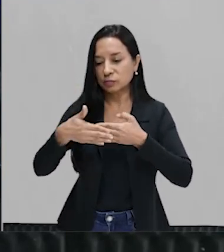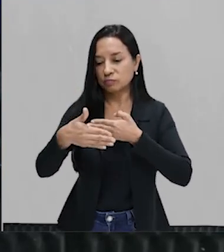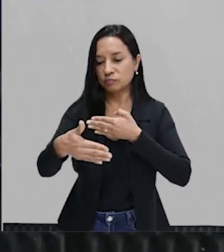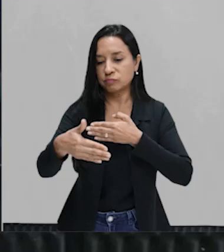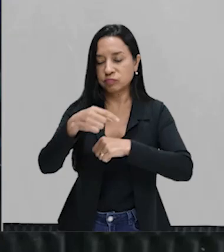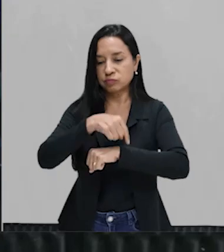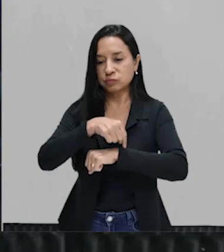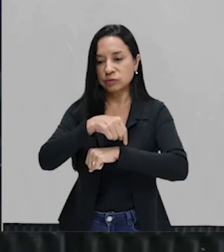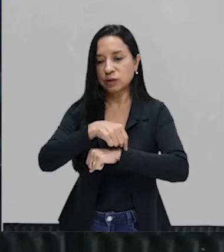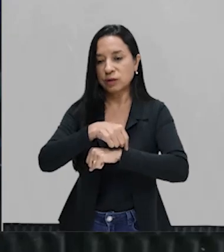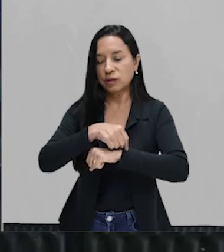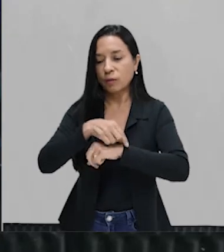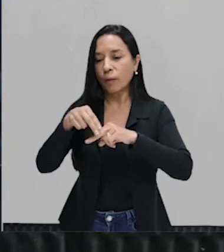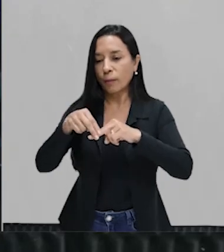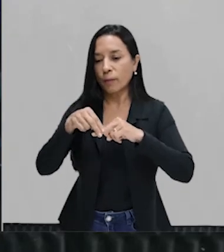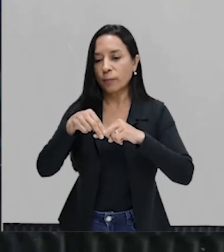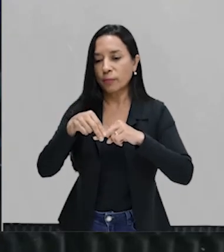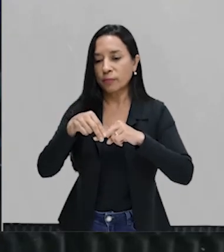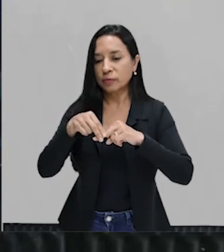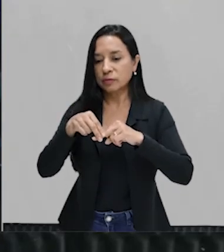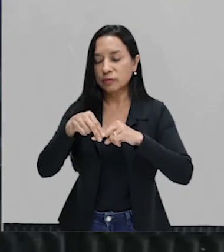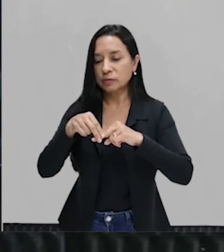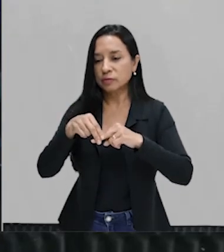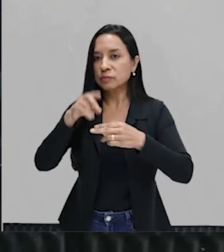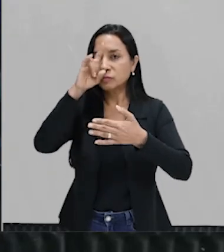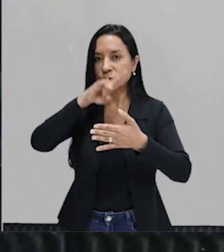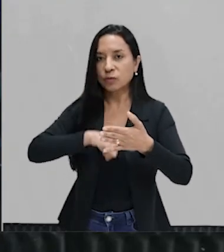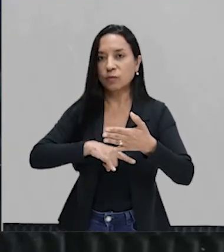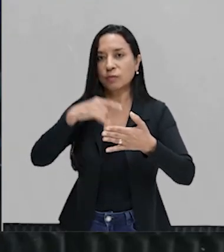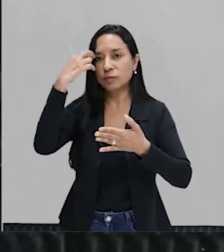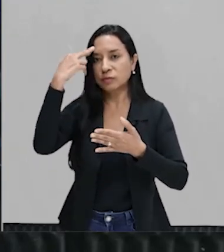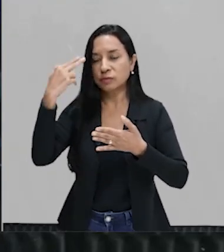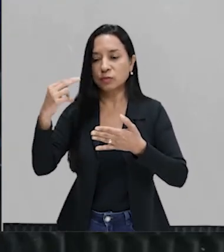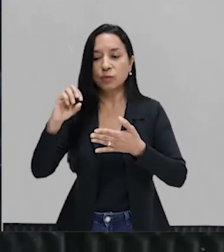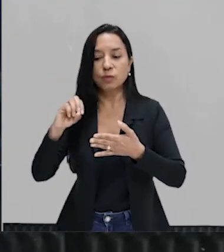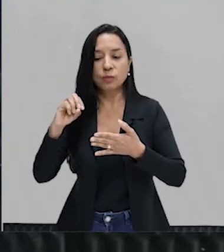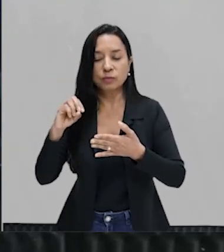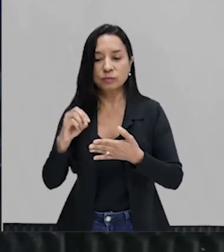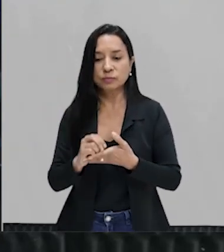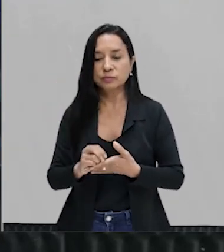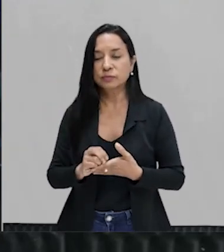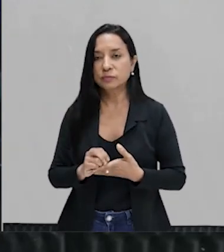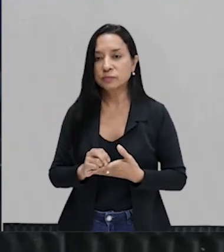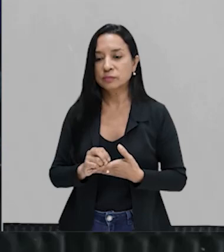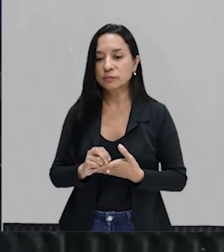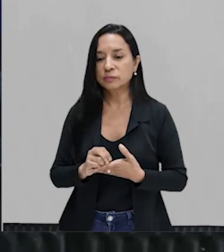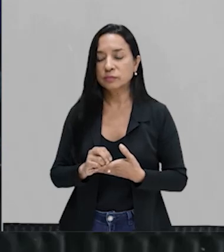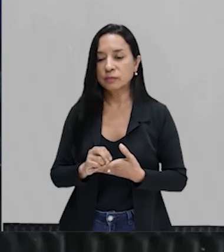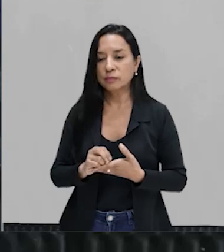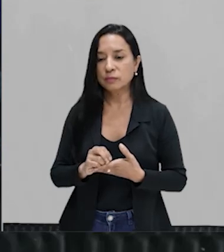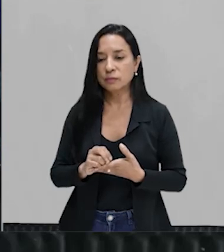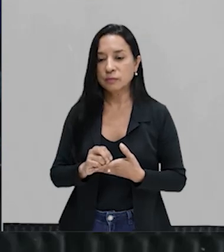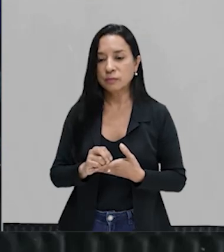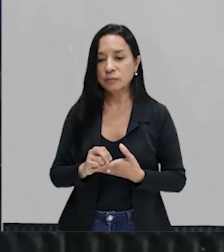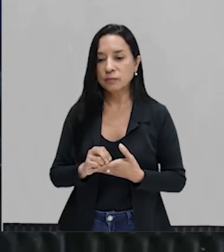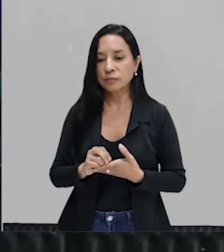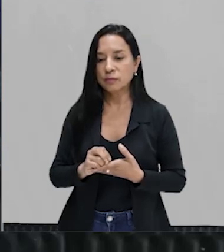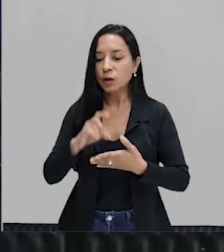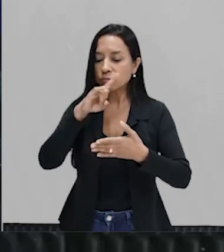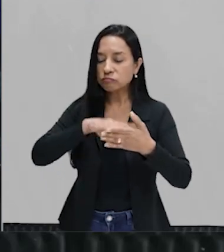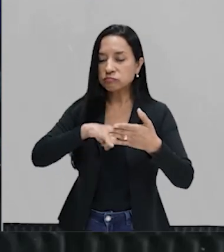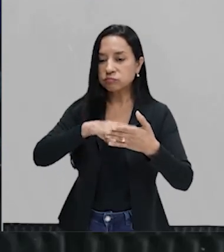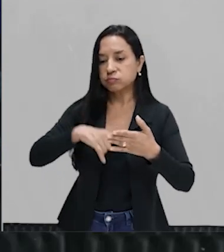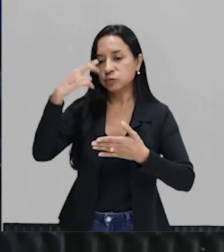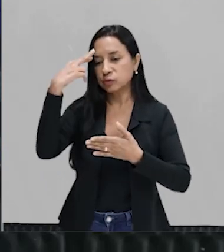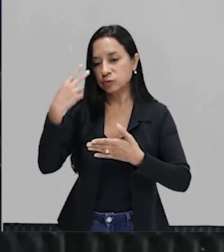tempo. Por isso que a fonte histórica, ou as fontes históricas, melhor falando, os documentos